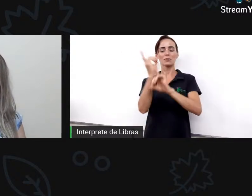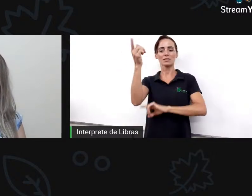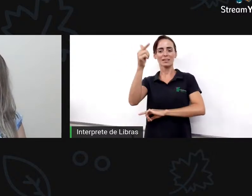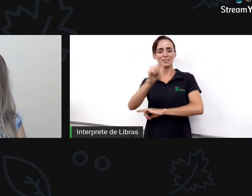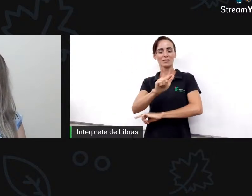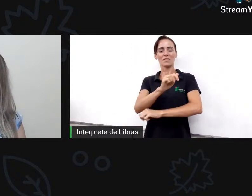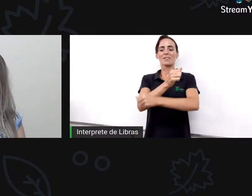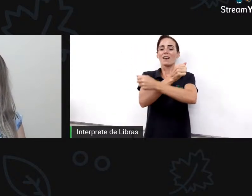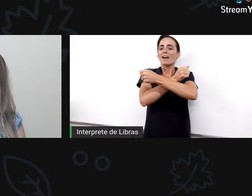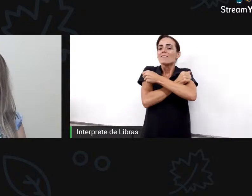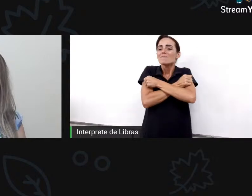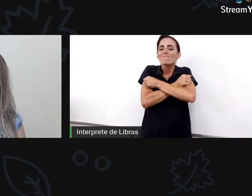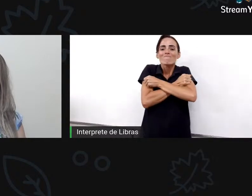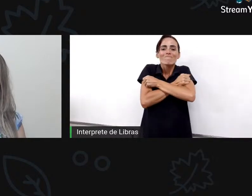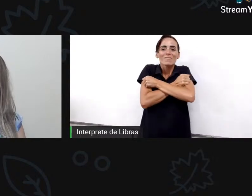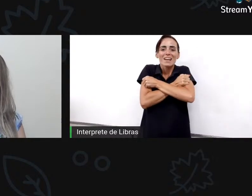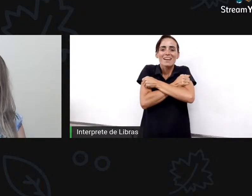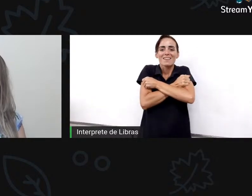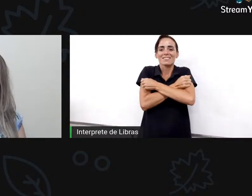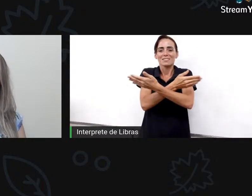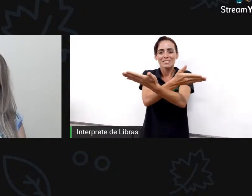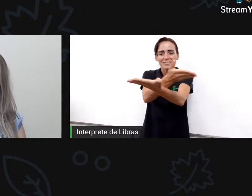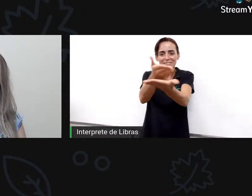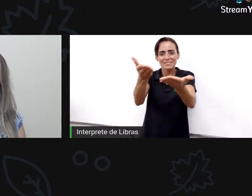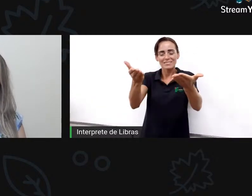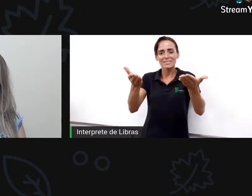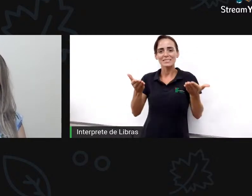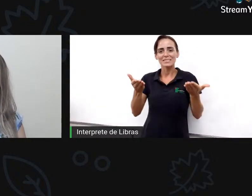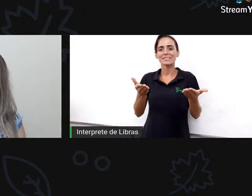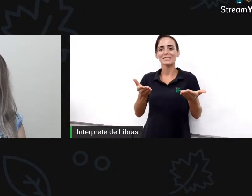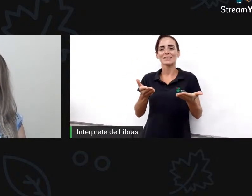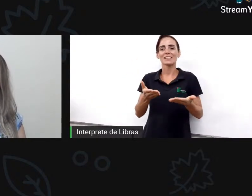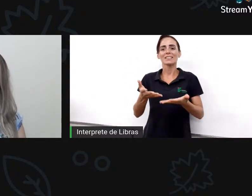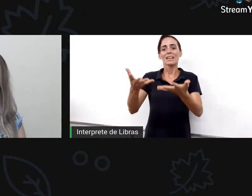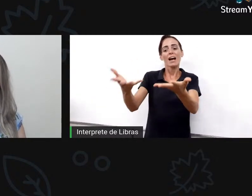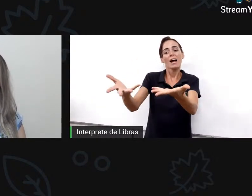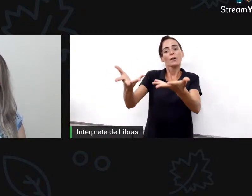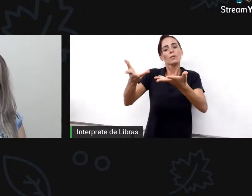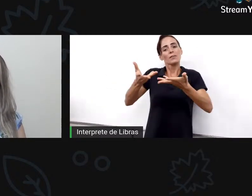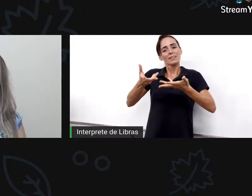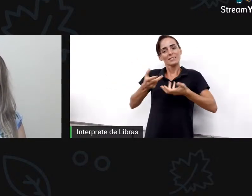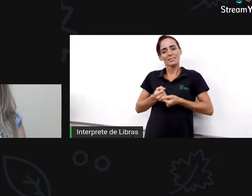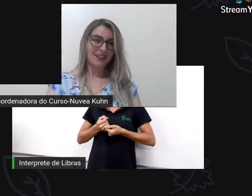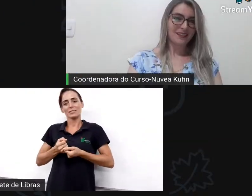vocês e sintam-se sempre acolhidos por nosso campus.